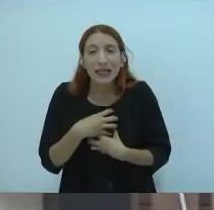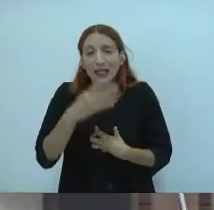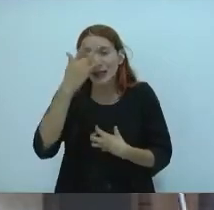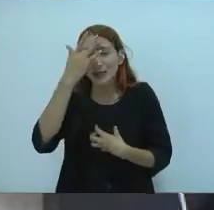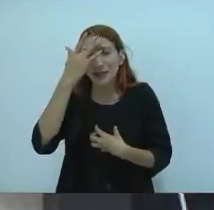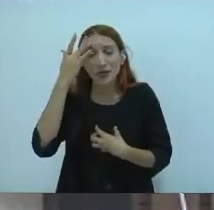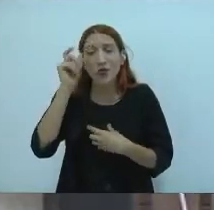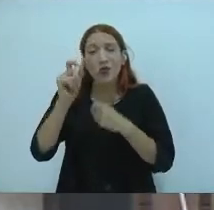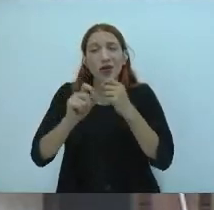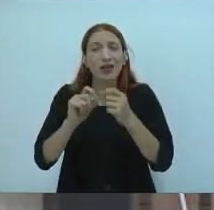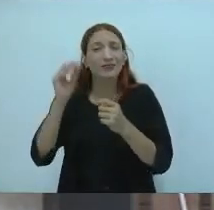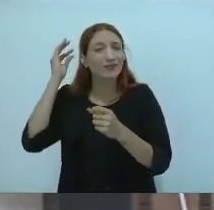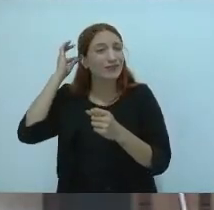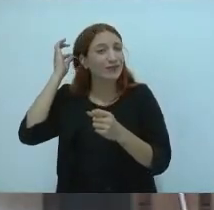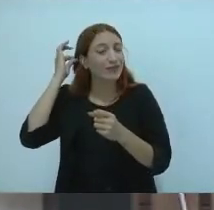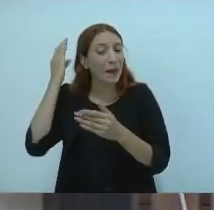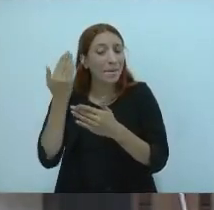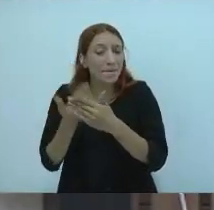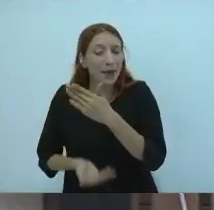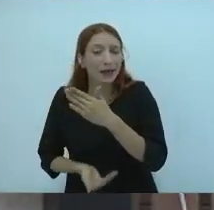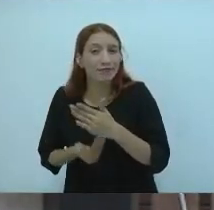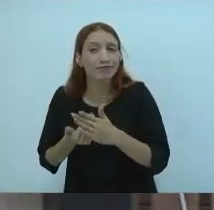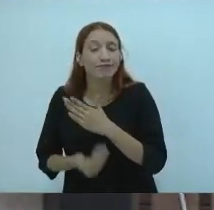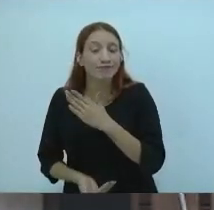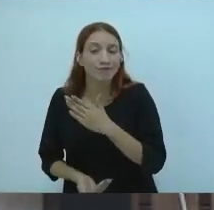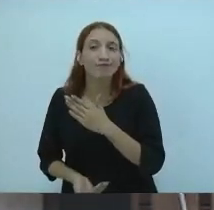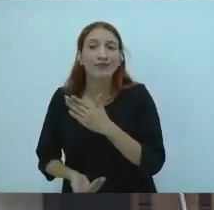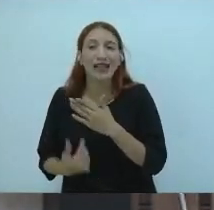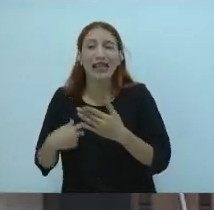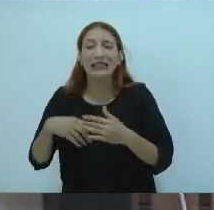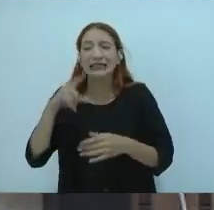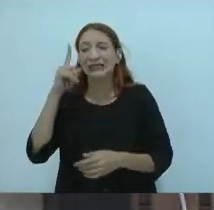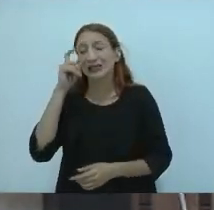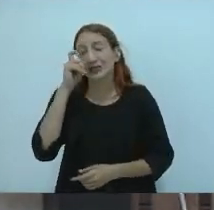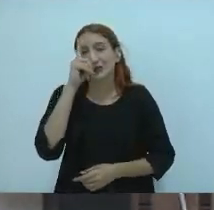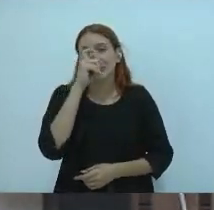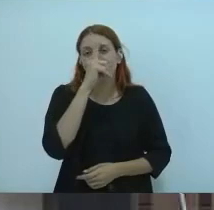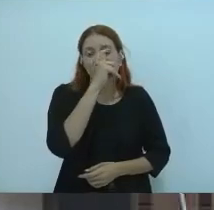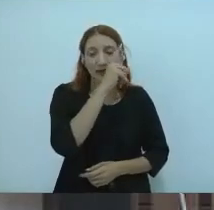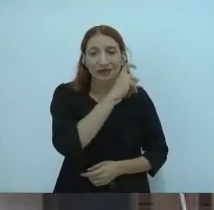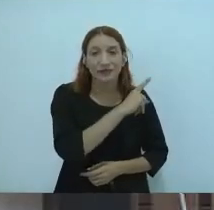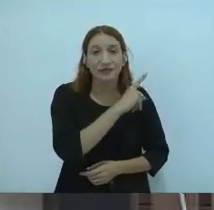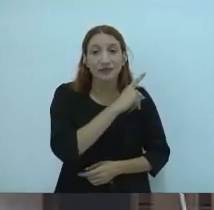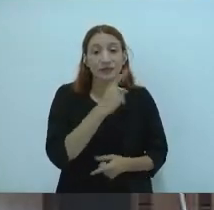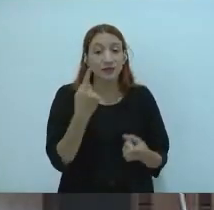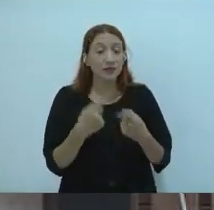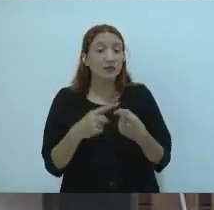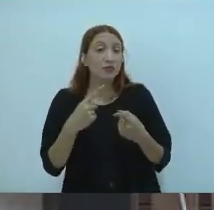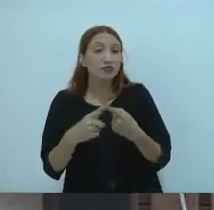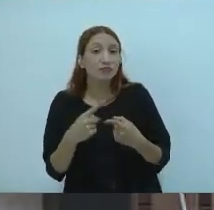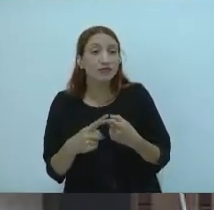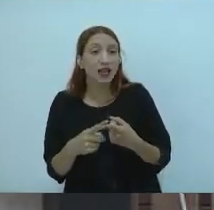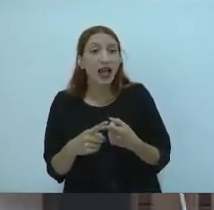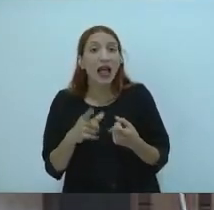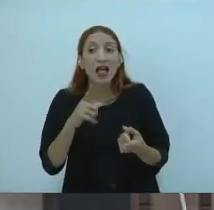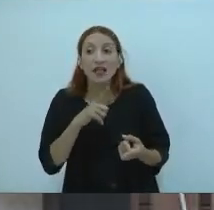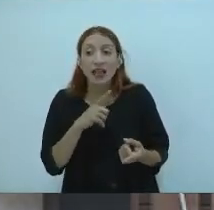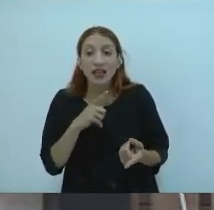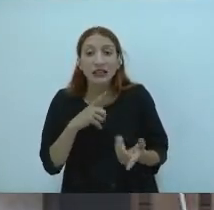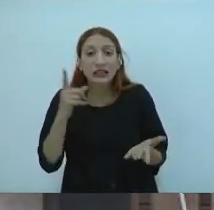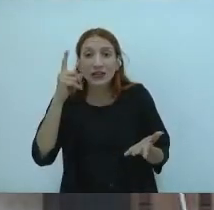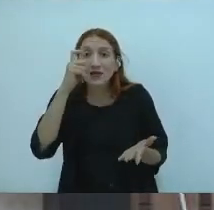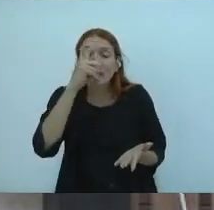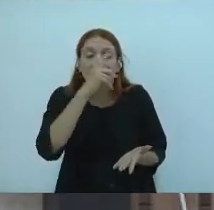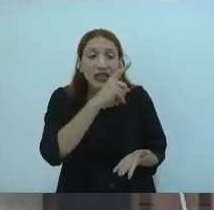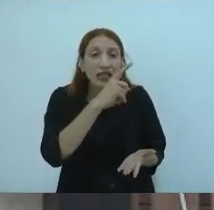cabelos as pessoas passam por um período muito difícil e assim Muitas delas T dificuldade